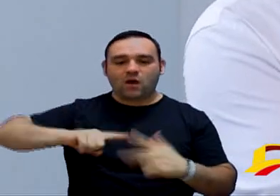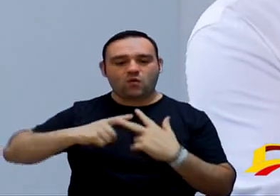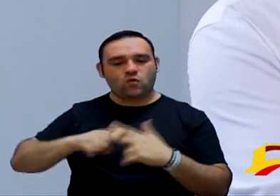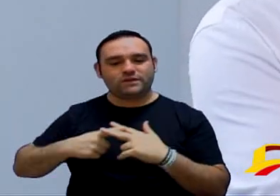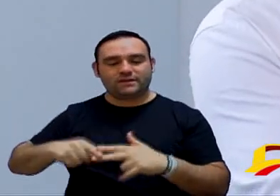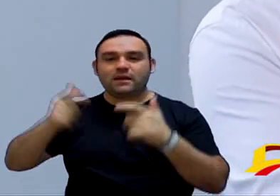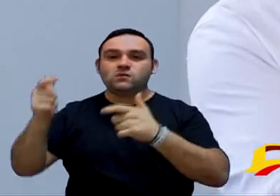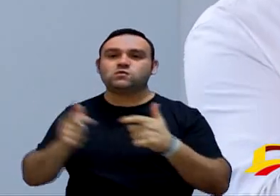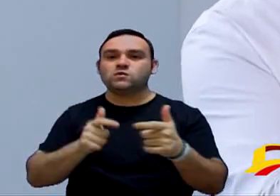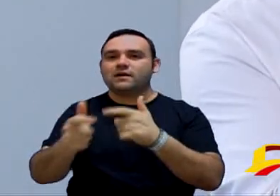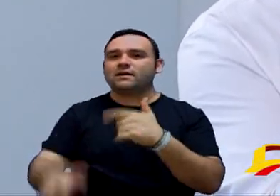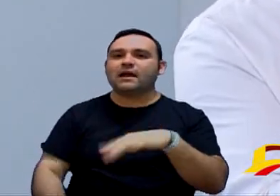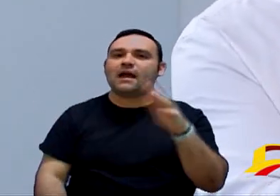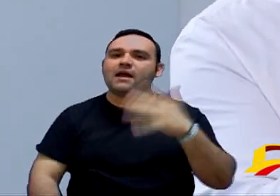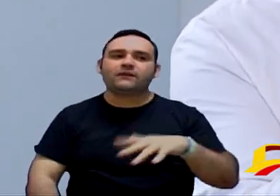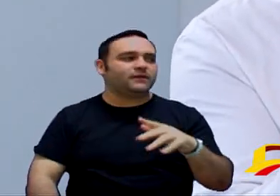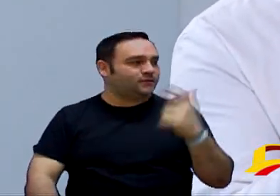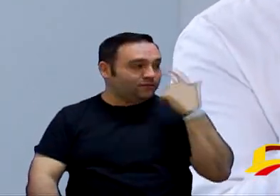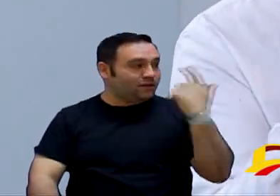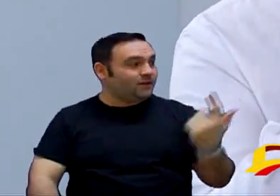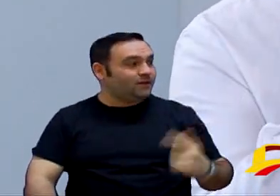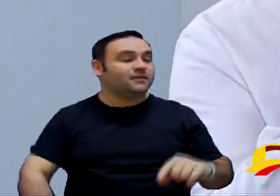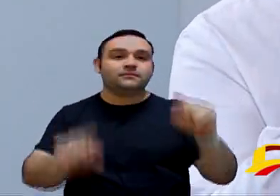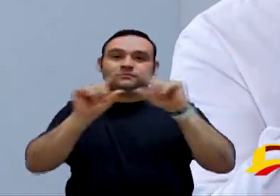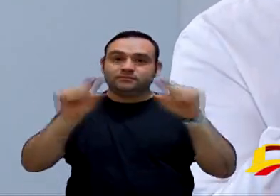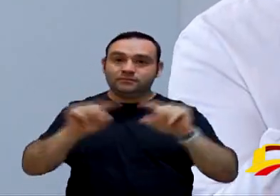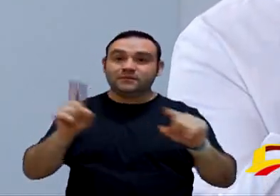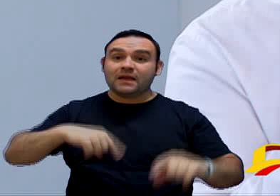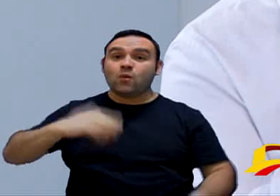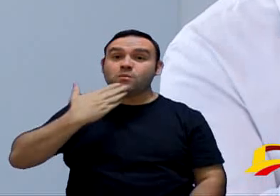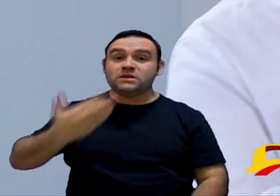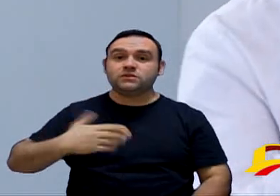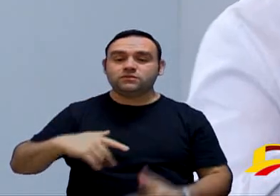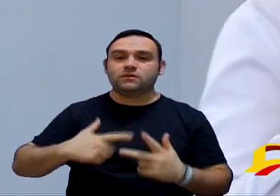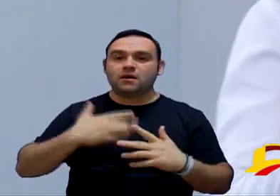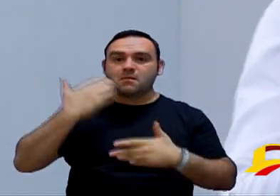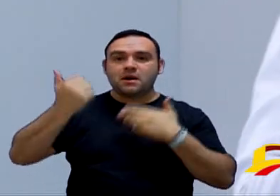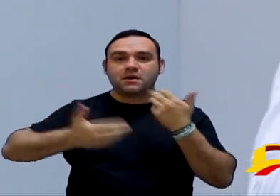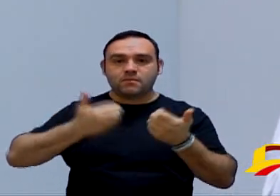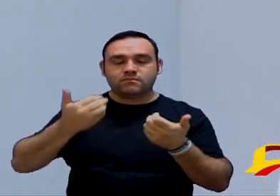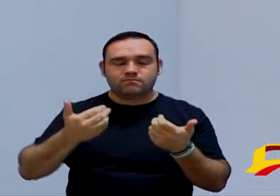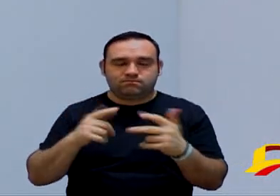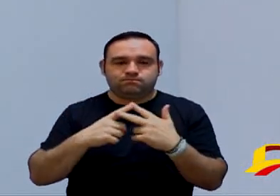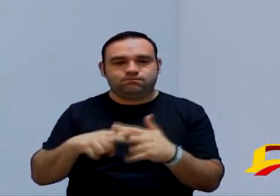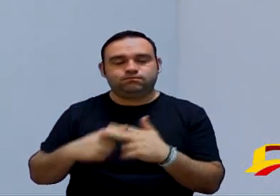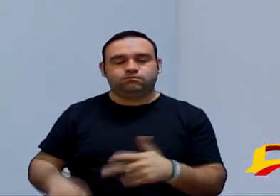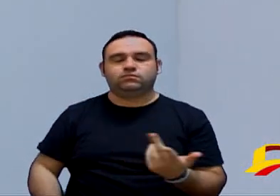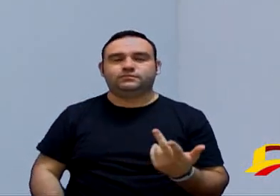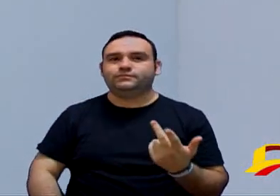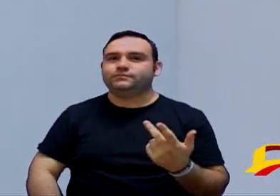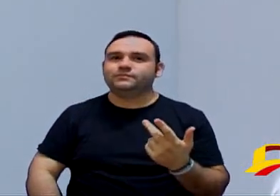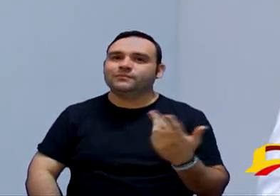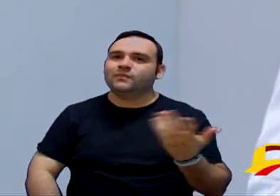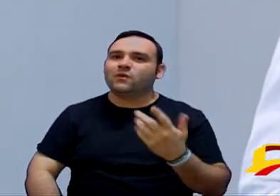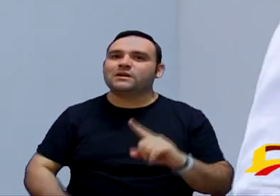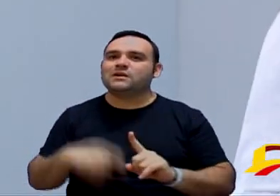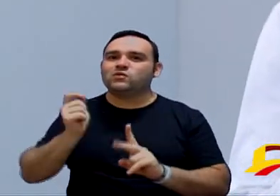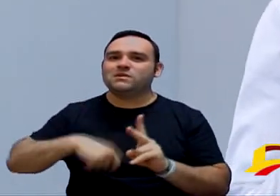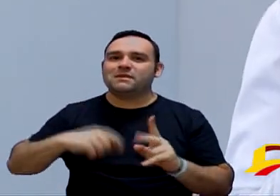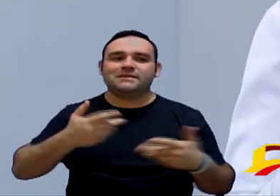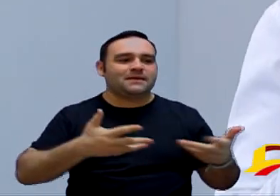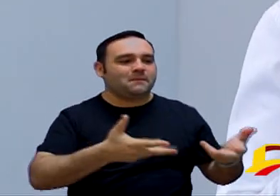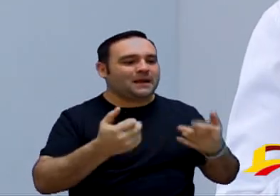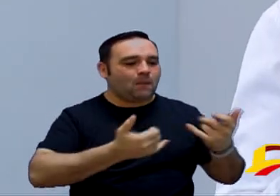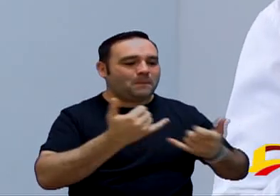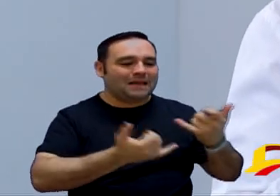bairro aí você passa Olha cada linha é um pedido de melhoria né agora é inadmissível né Vereador no no caso ali dois meses para pegar